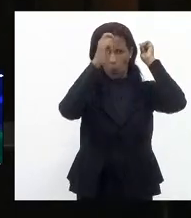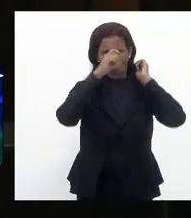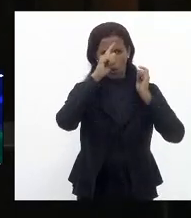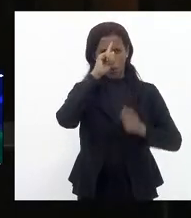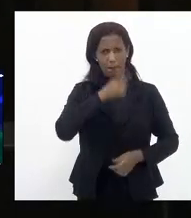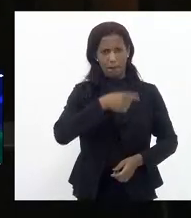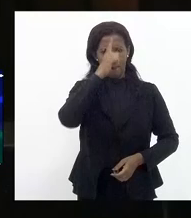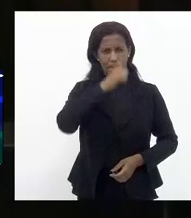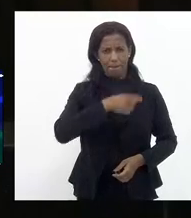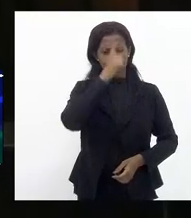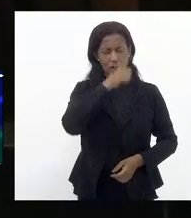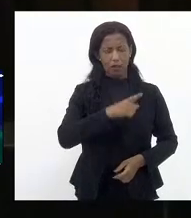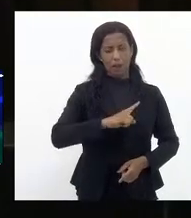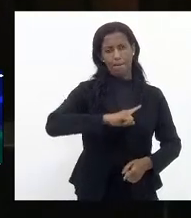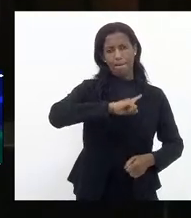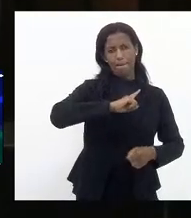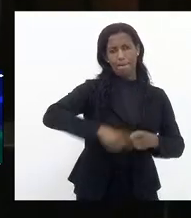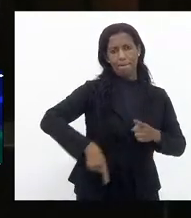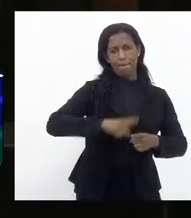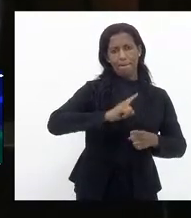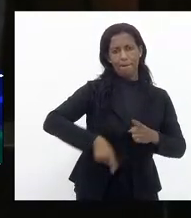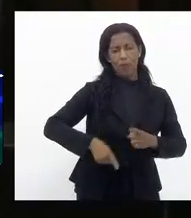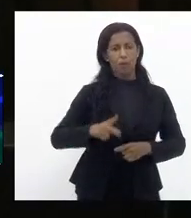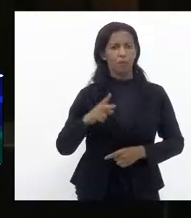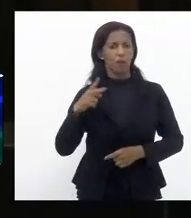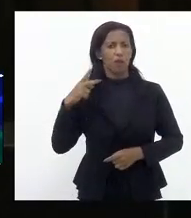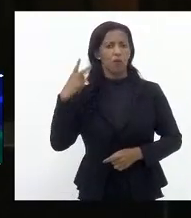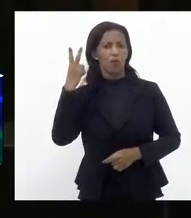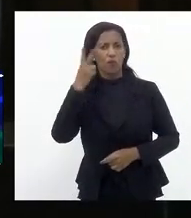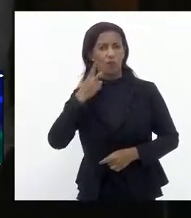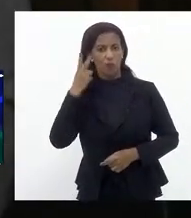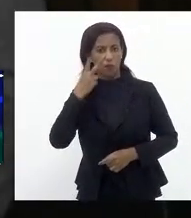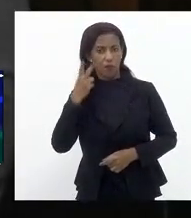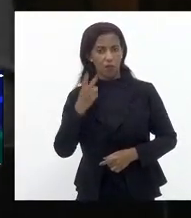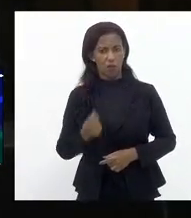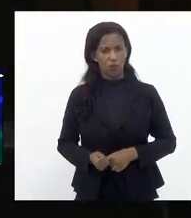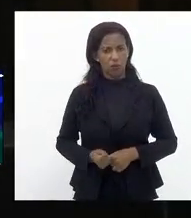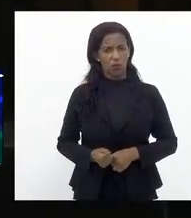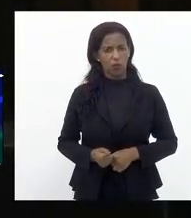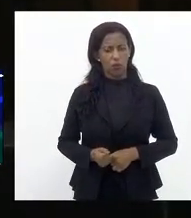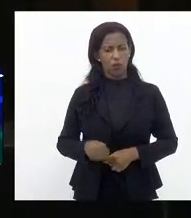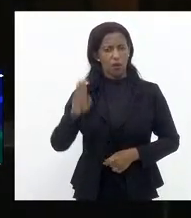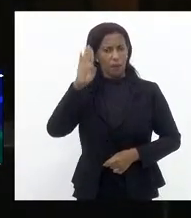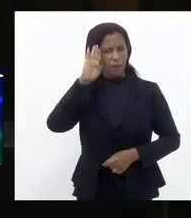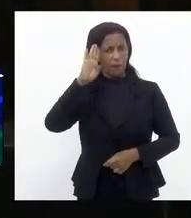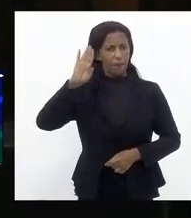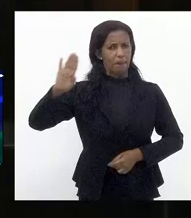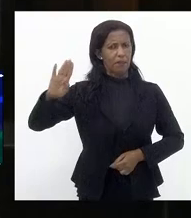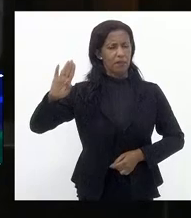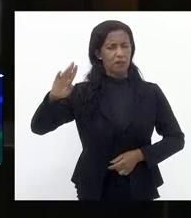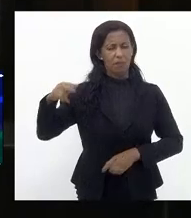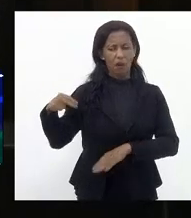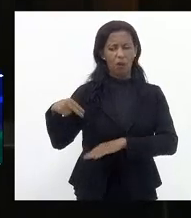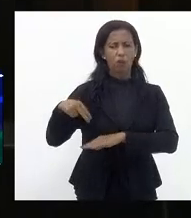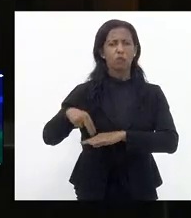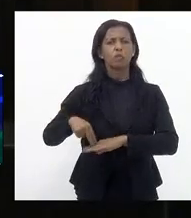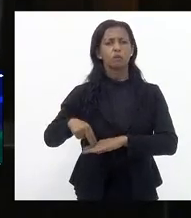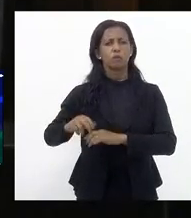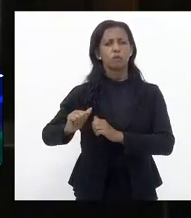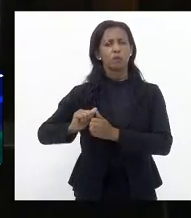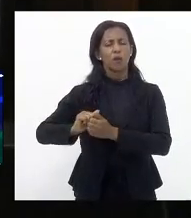cidade. Impedir, tolir o vereador, presidente, de exercer a sua principal e real função,